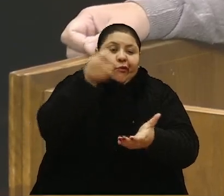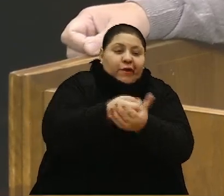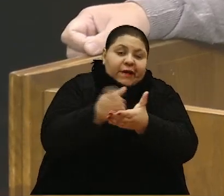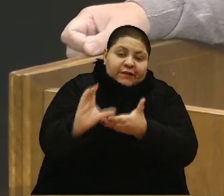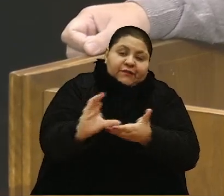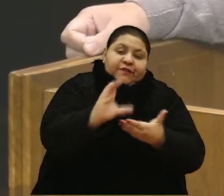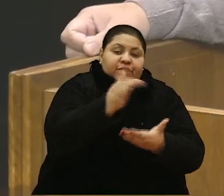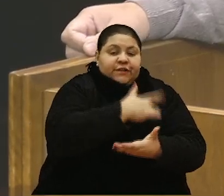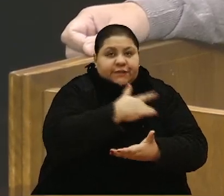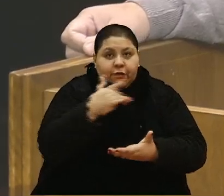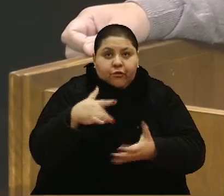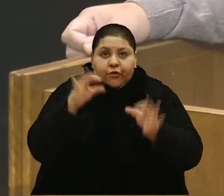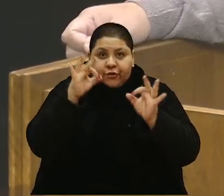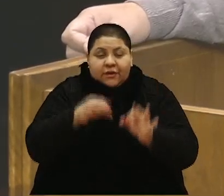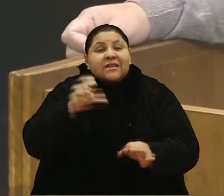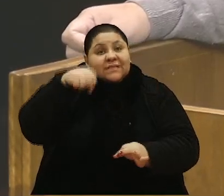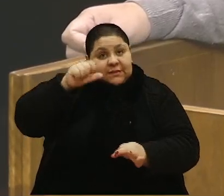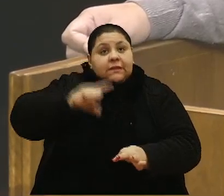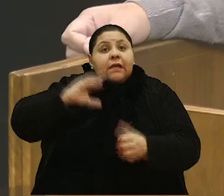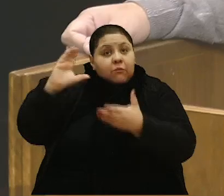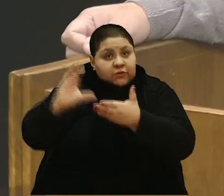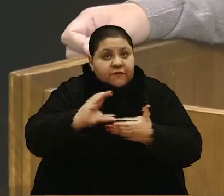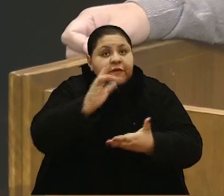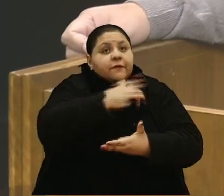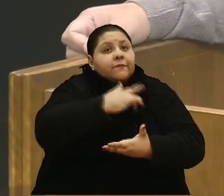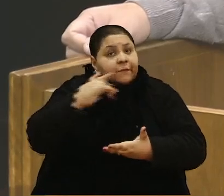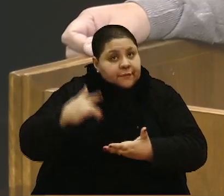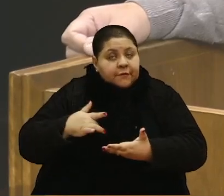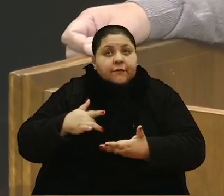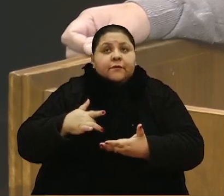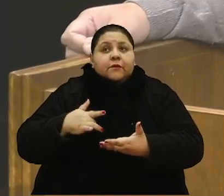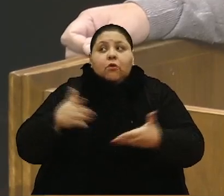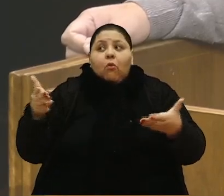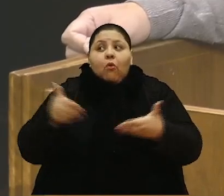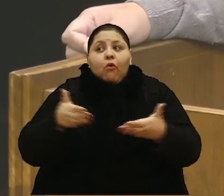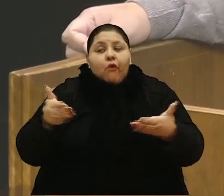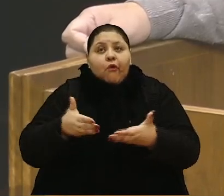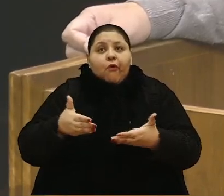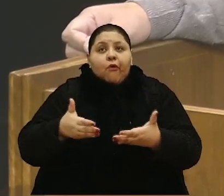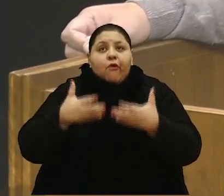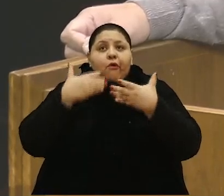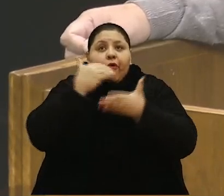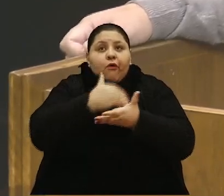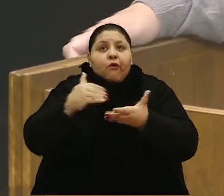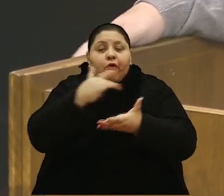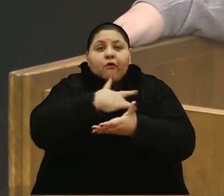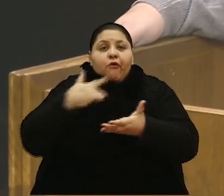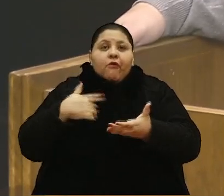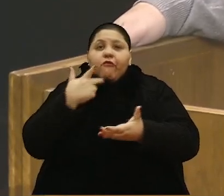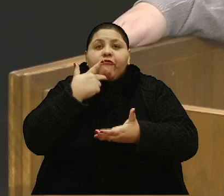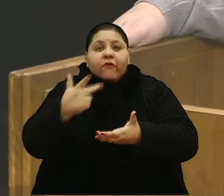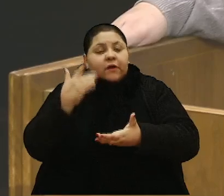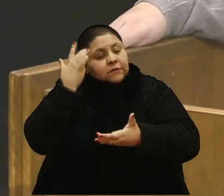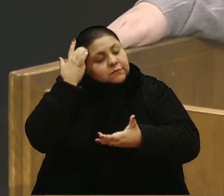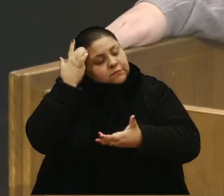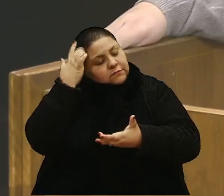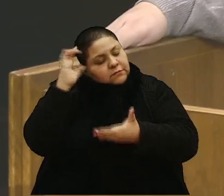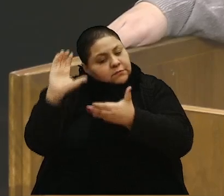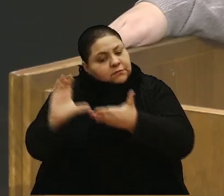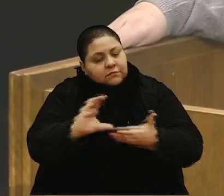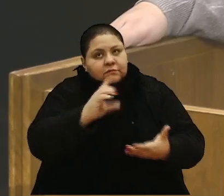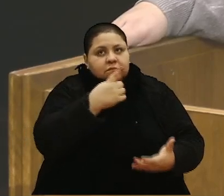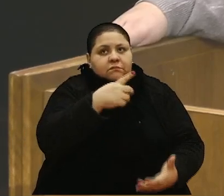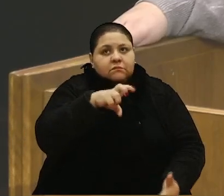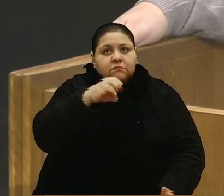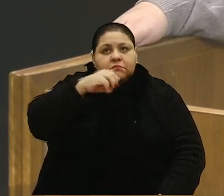saúde. E sim, nós temos que investir na saúde. Tanto que, inclusive, hoje, o secretário da Saúde veio aqui e falou que nós investimos